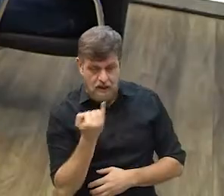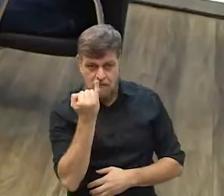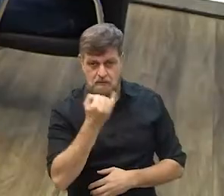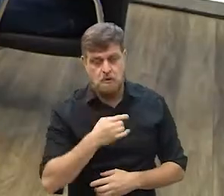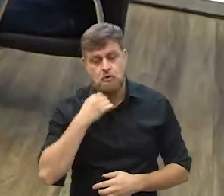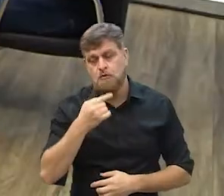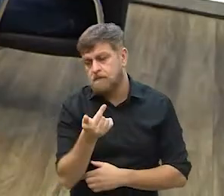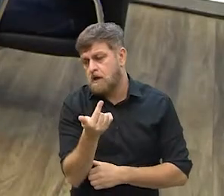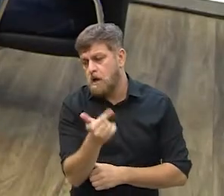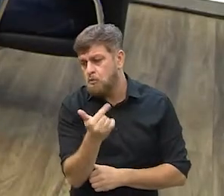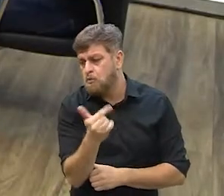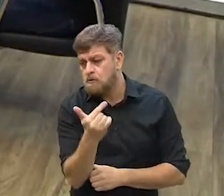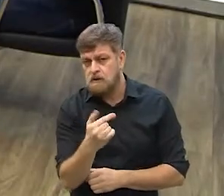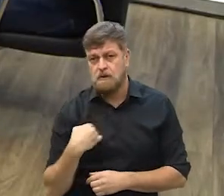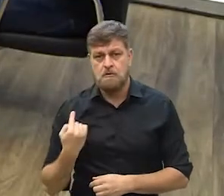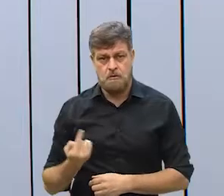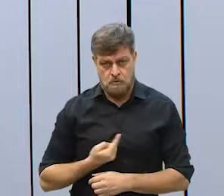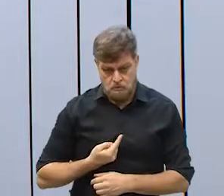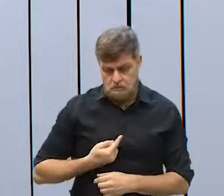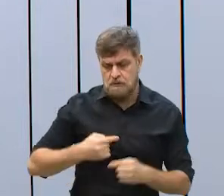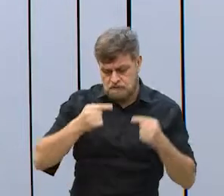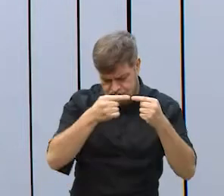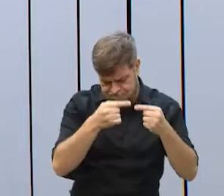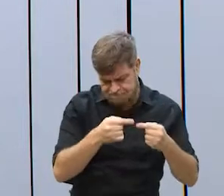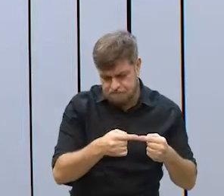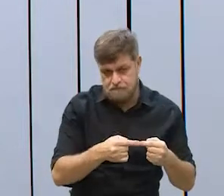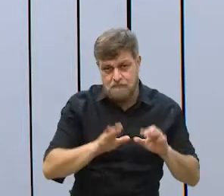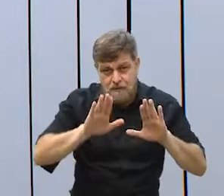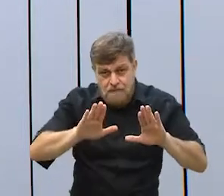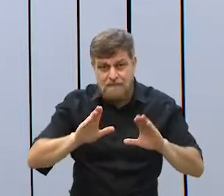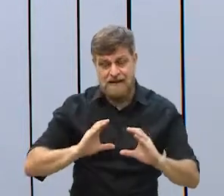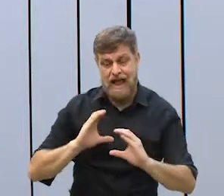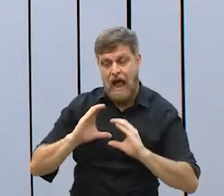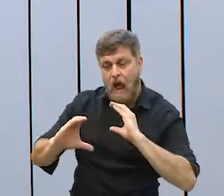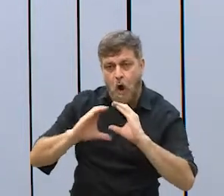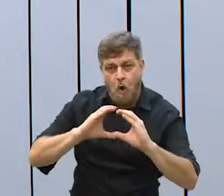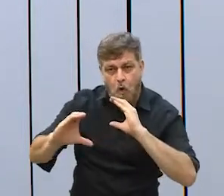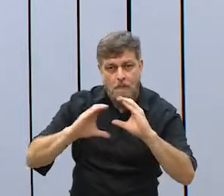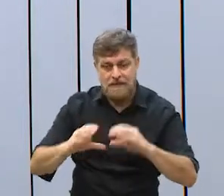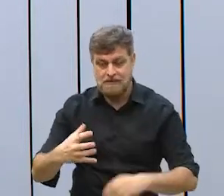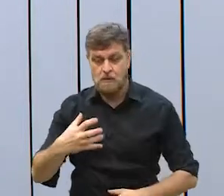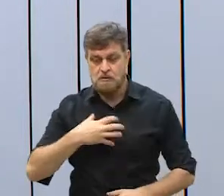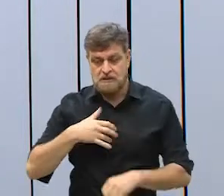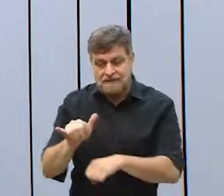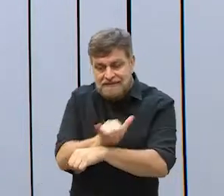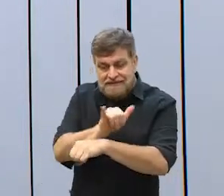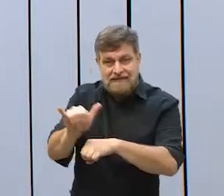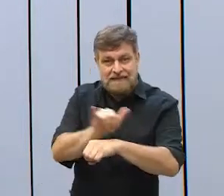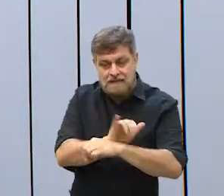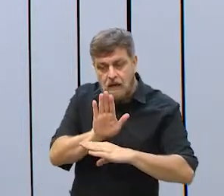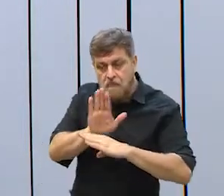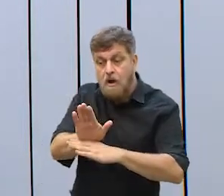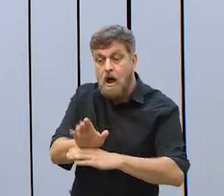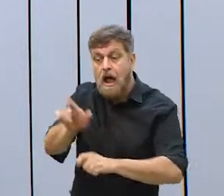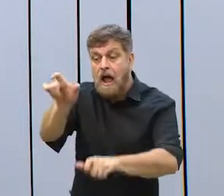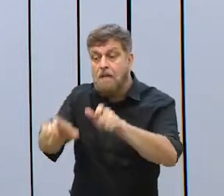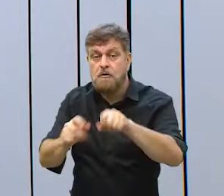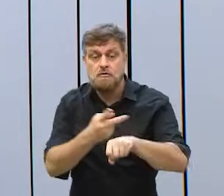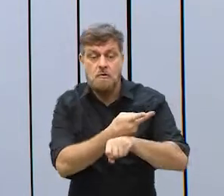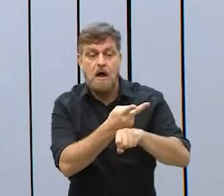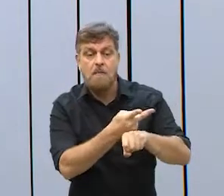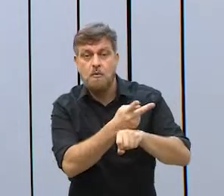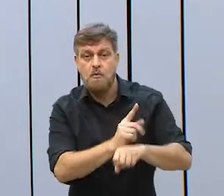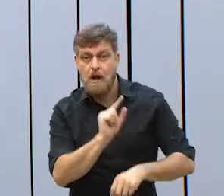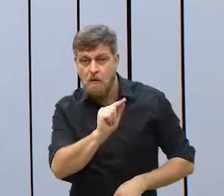tem dúvida. Gente, né, eu acho que todos nós concordamos. Mas essa comunicação, essa maneira, e onde eles vão buscar se não for